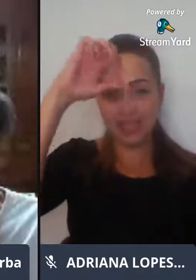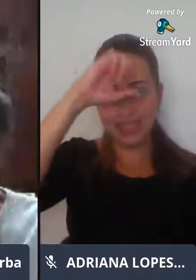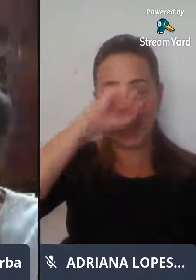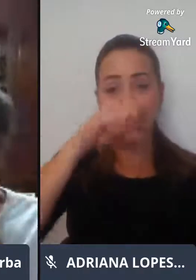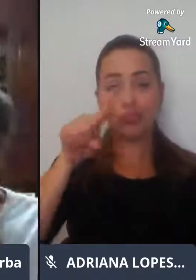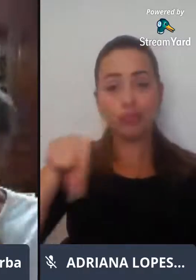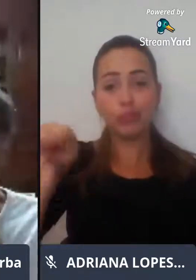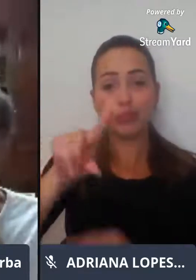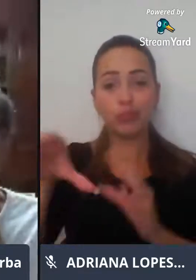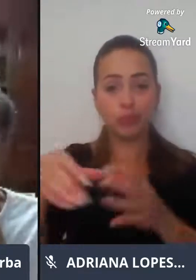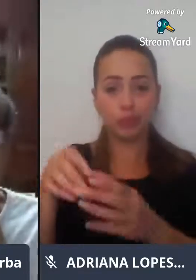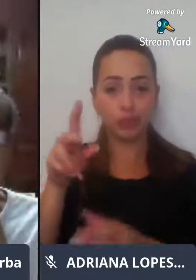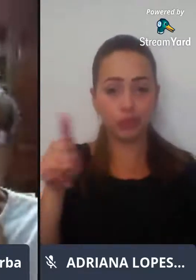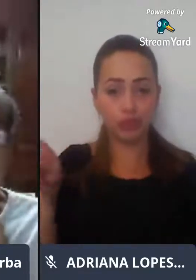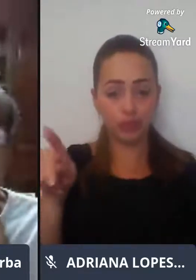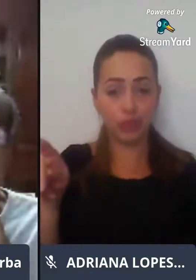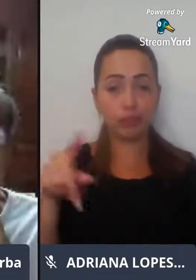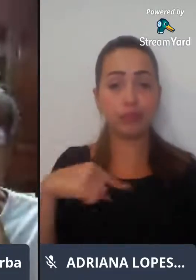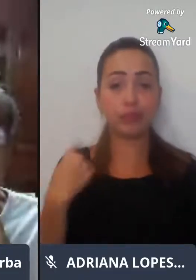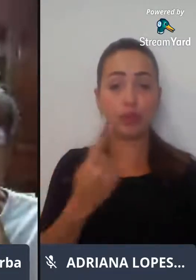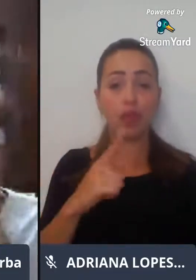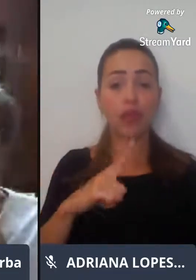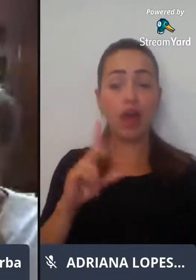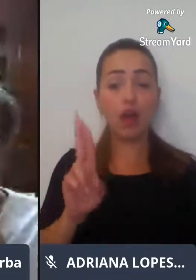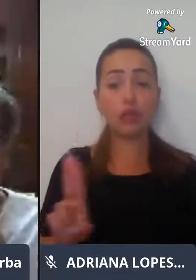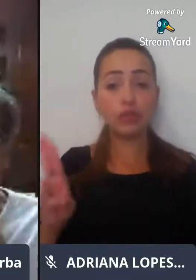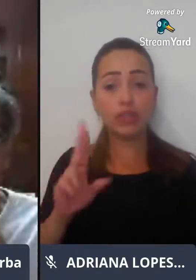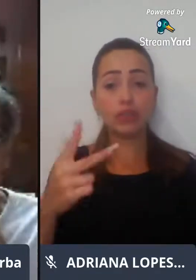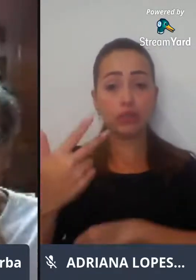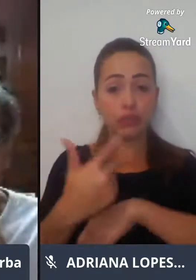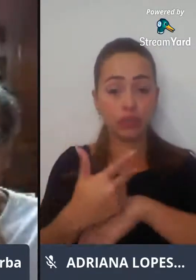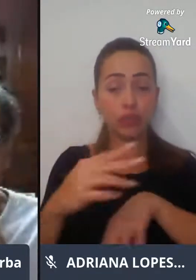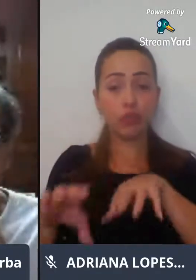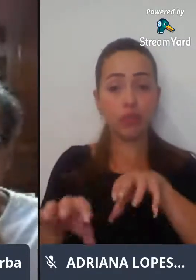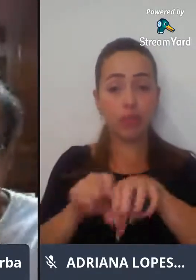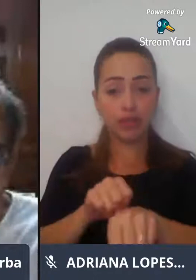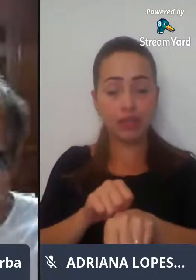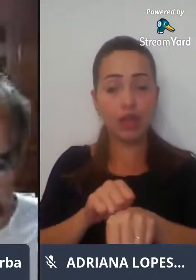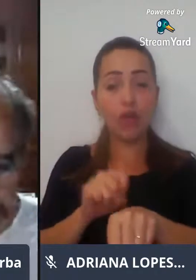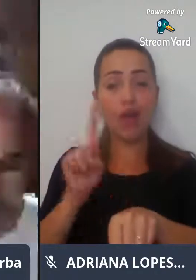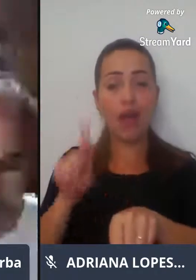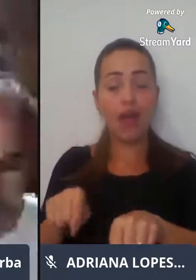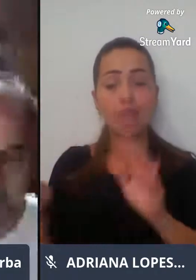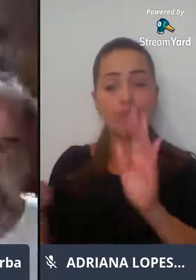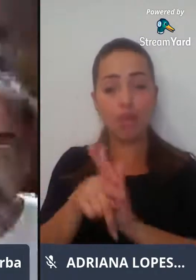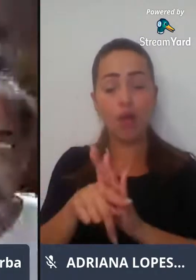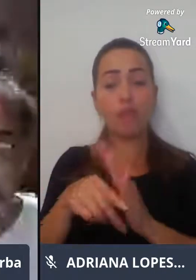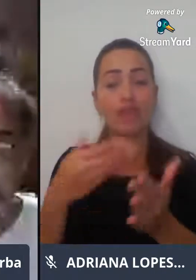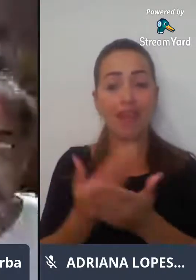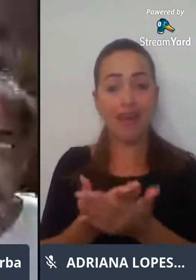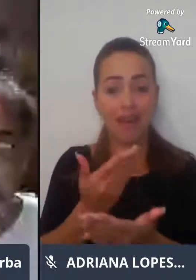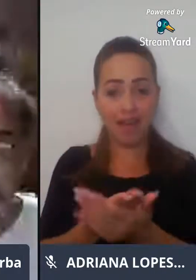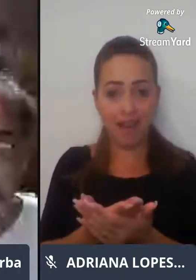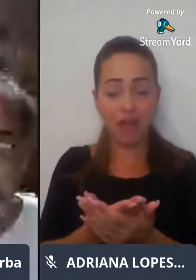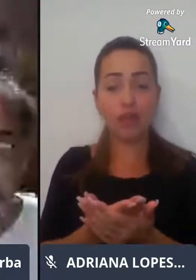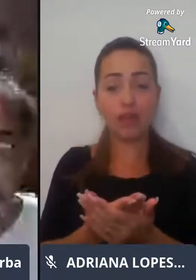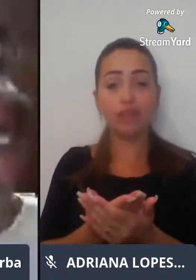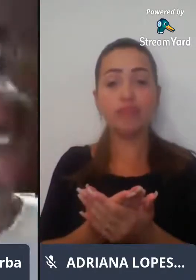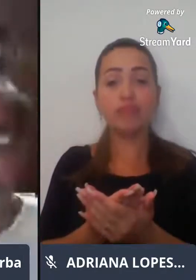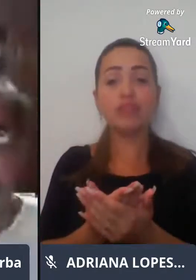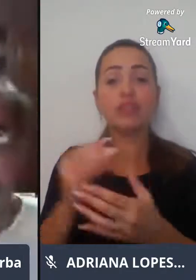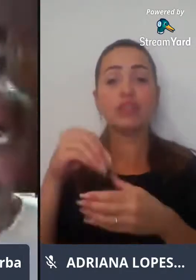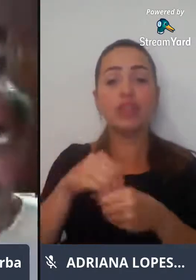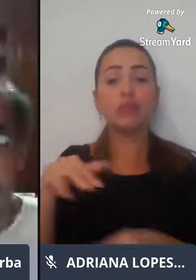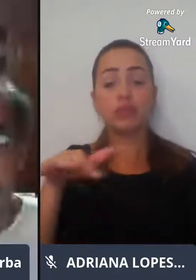aqueles professores. E nós estamos utilizando o vídeo da formação, que é o vídeo da aula, num